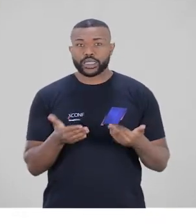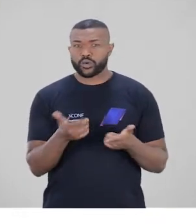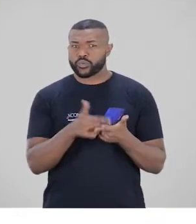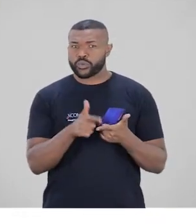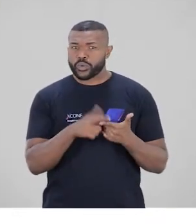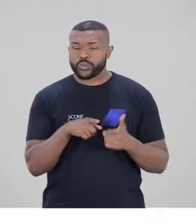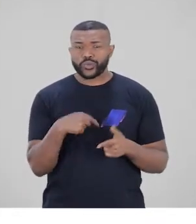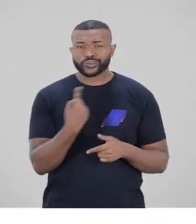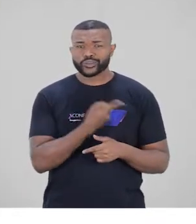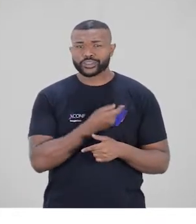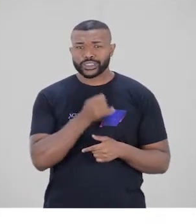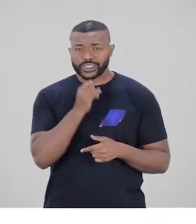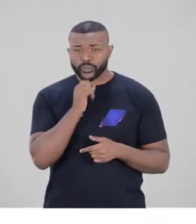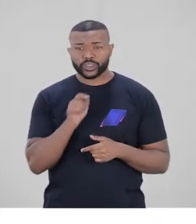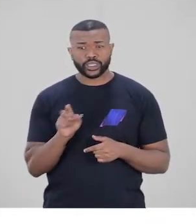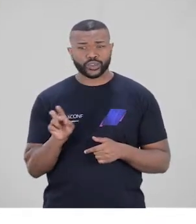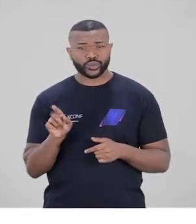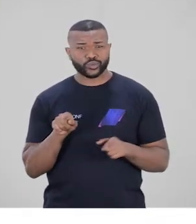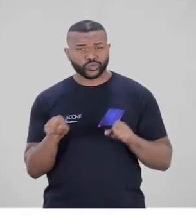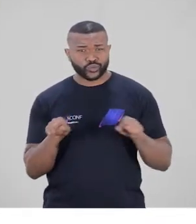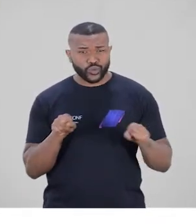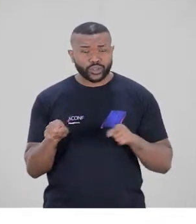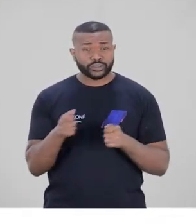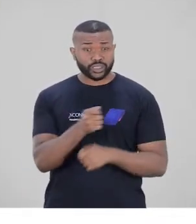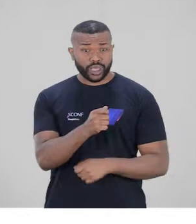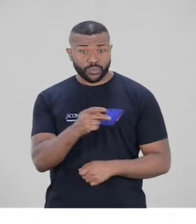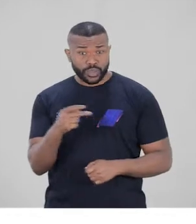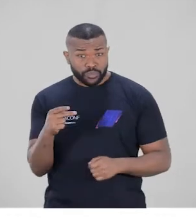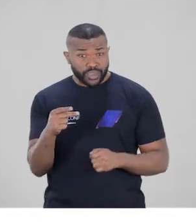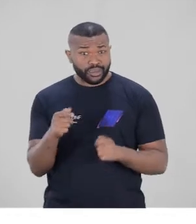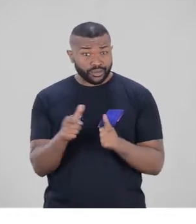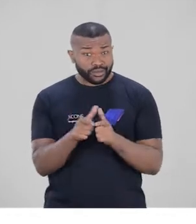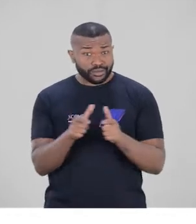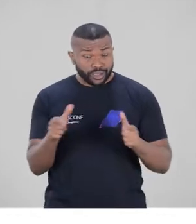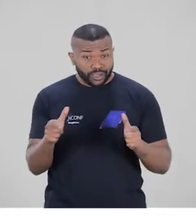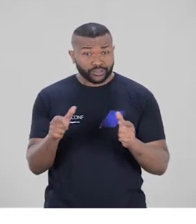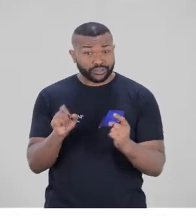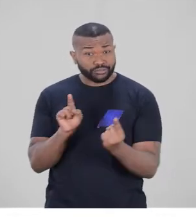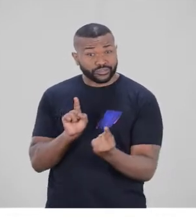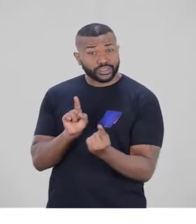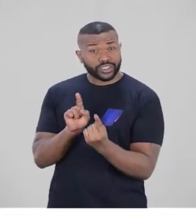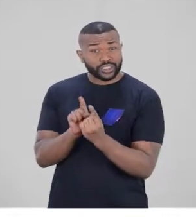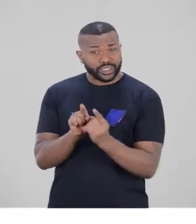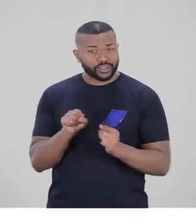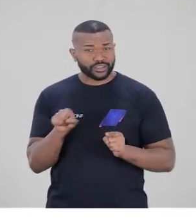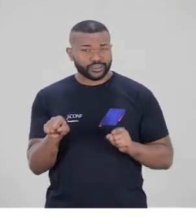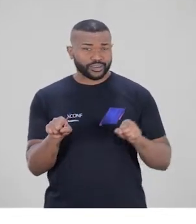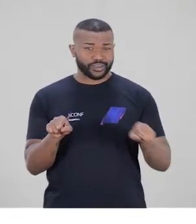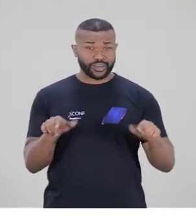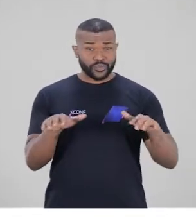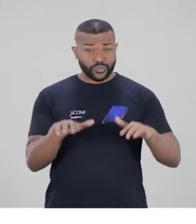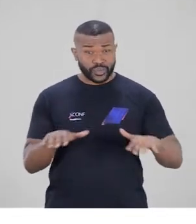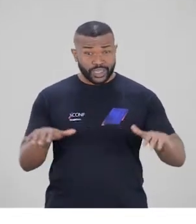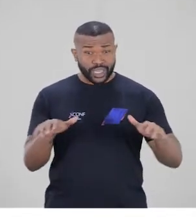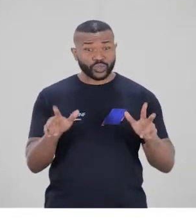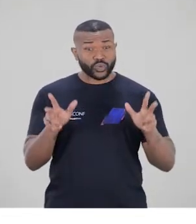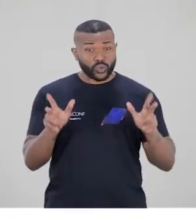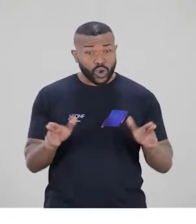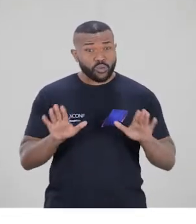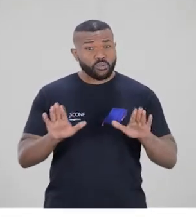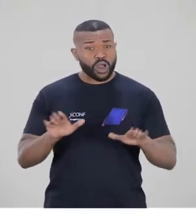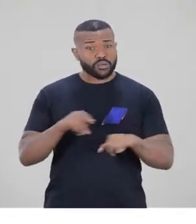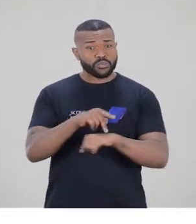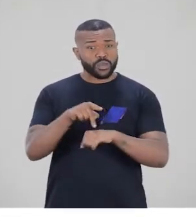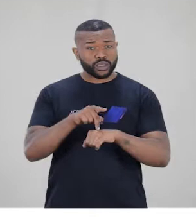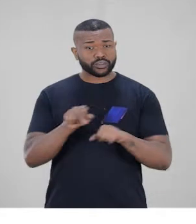Qual que era o problema da gente ter duas aplicações grandes atendendo dois mercados iguais, mas em